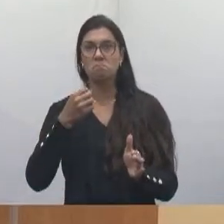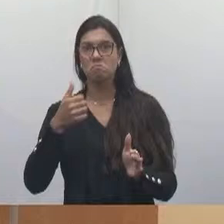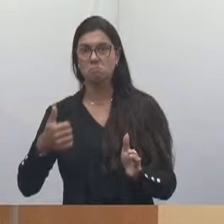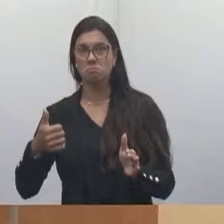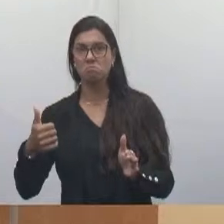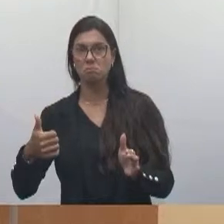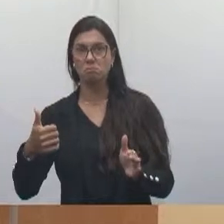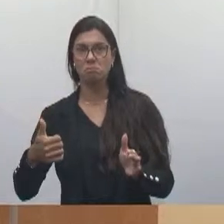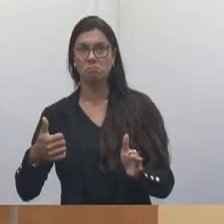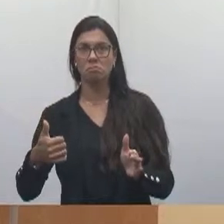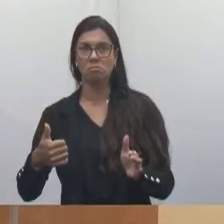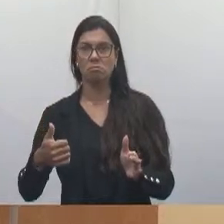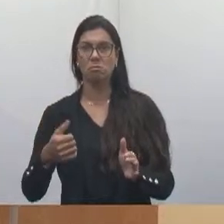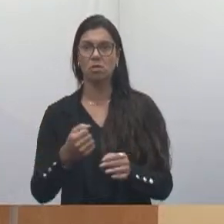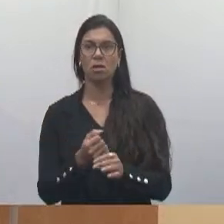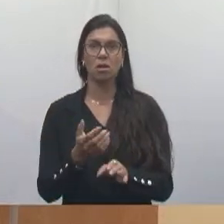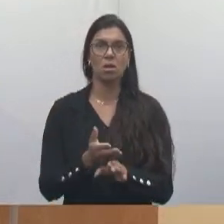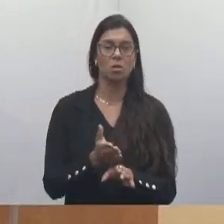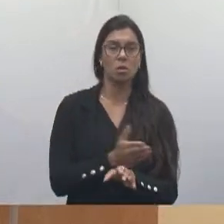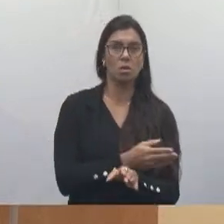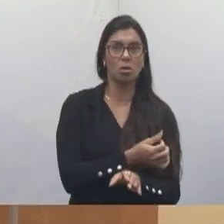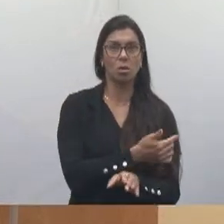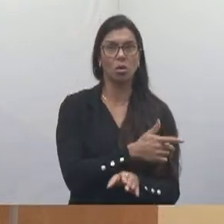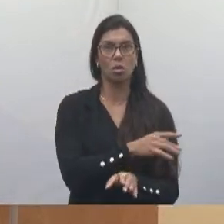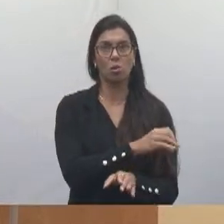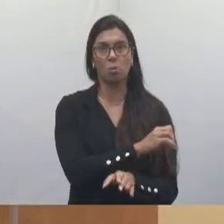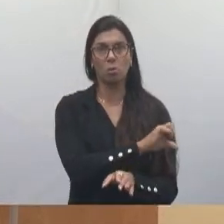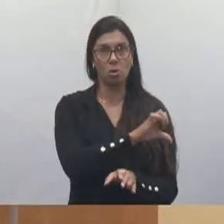De 2009 até 2016,